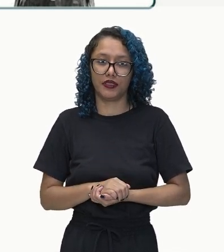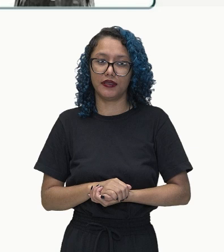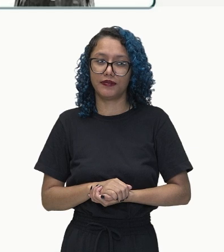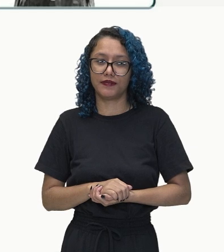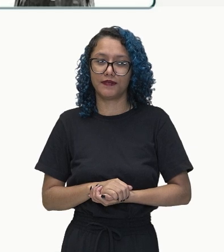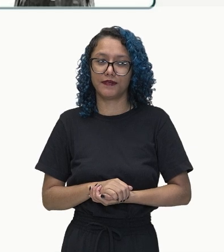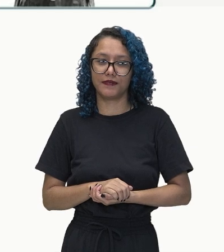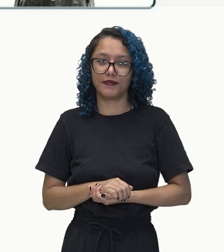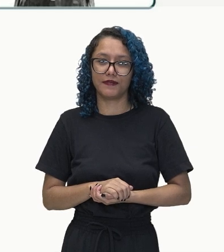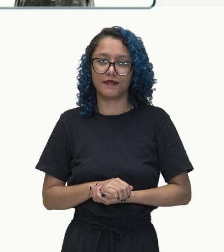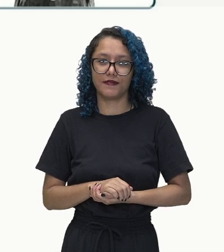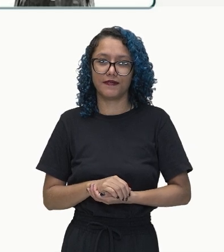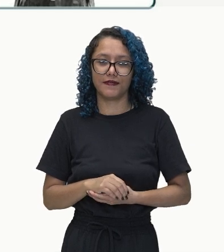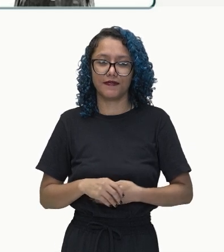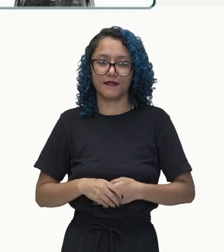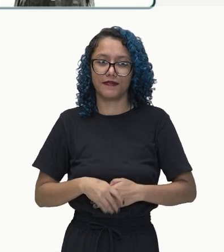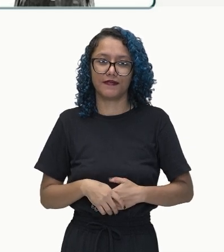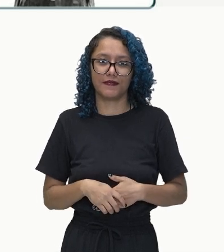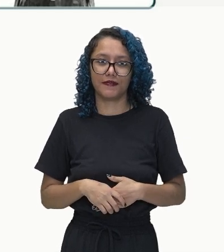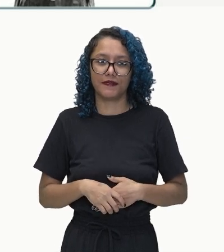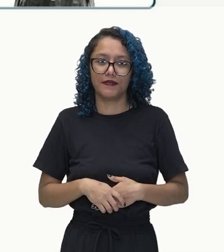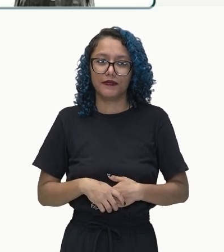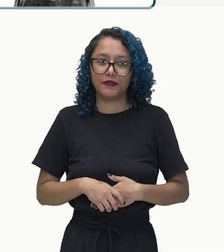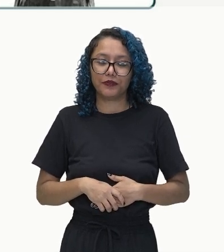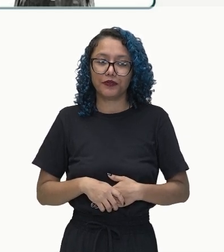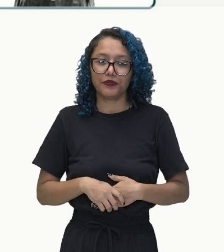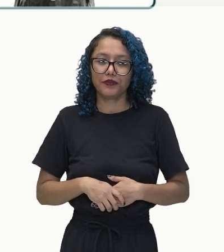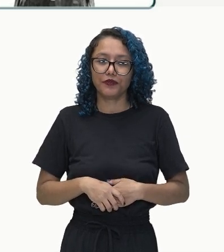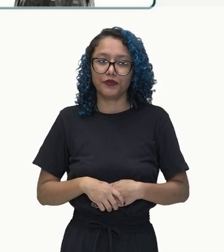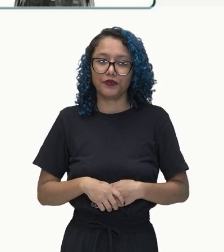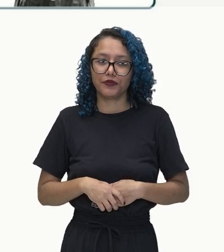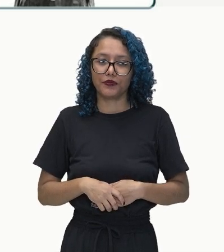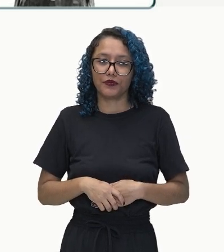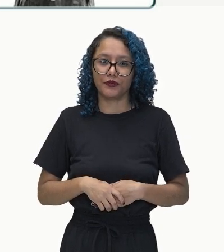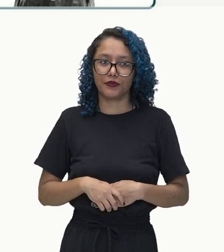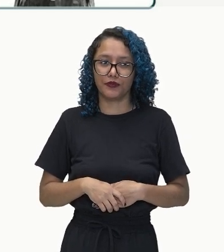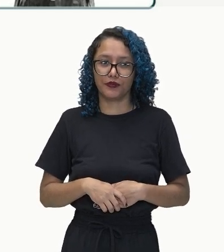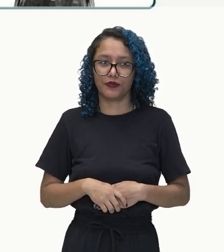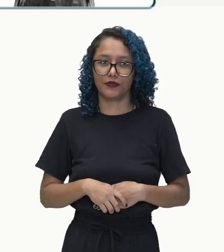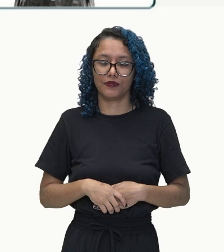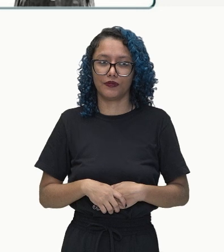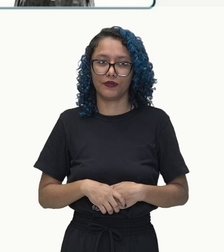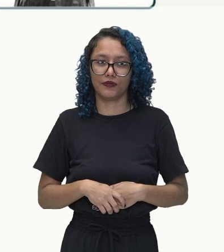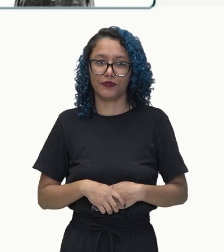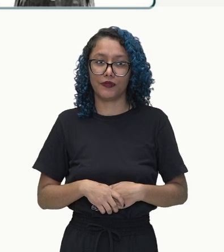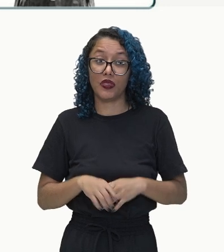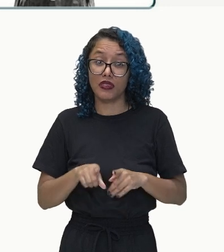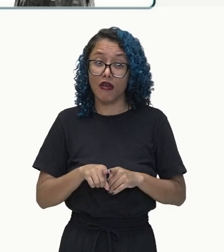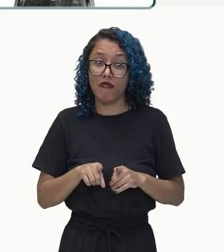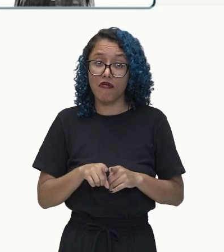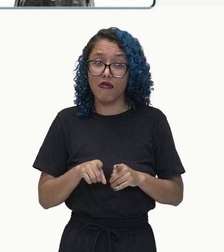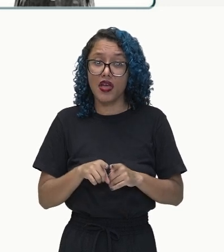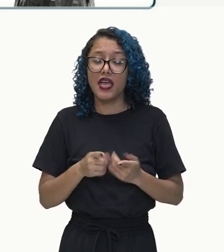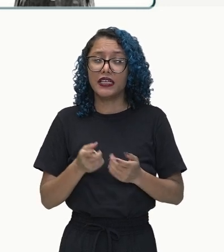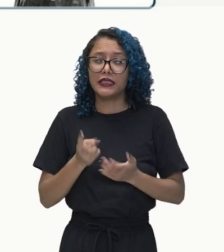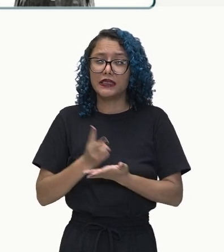apresentando como se dá as obras dos irmãos Coen, e ele prossegue. Com frequência, a dupla recorre ao